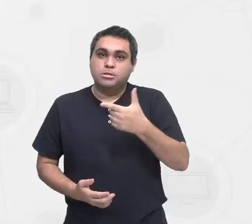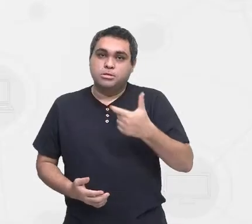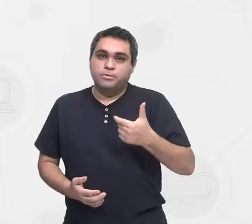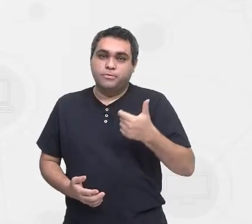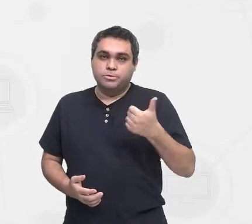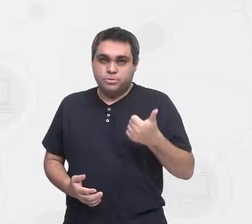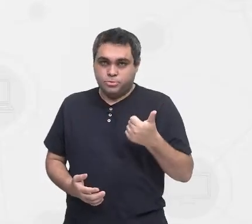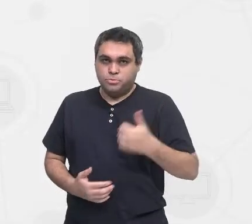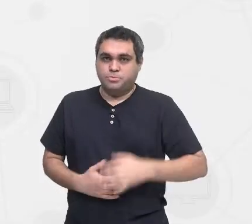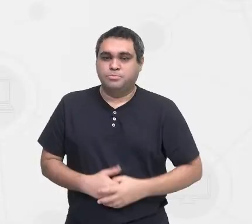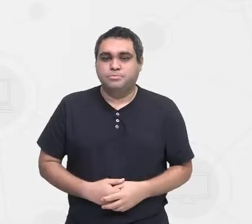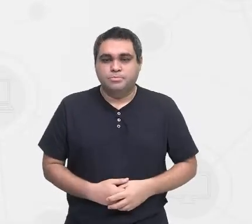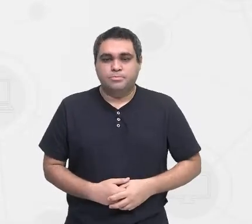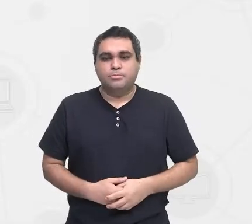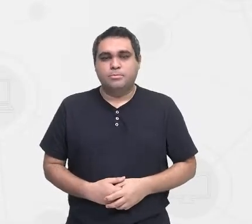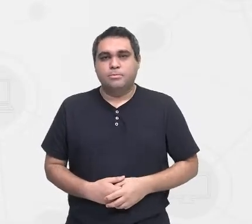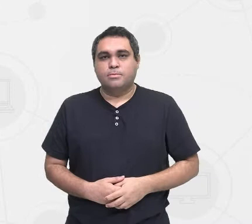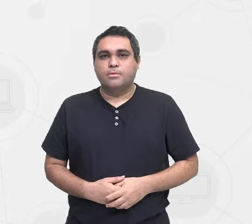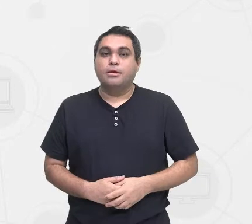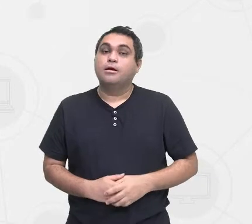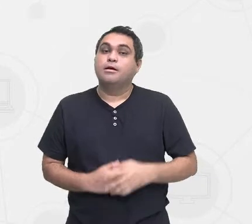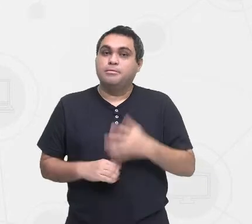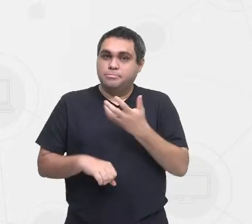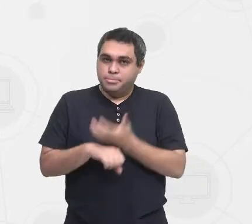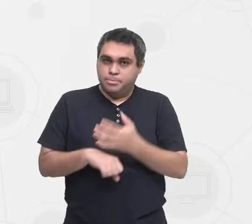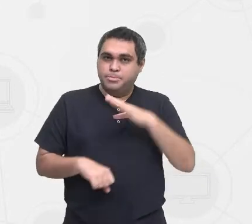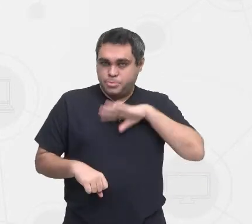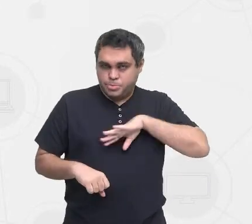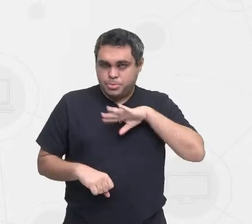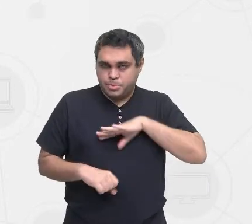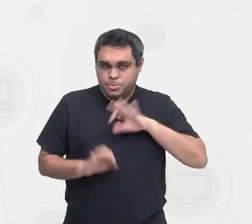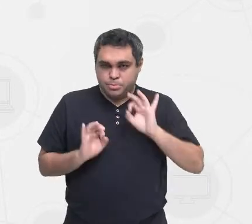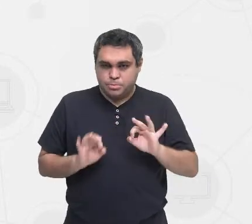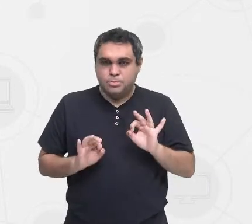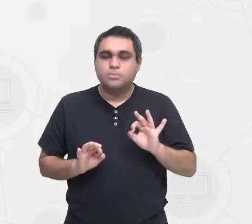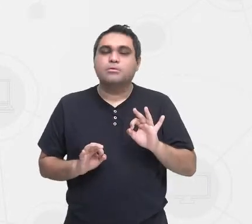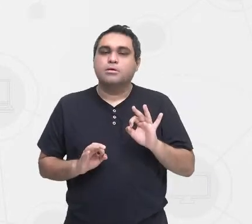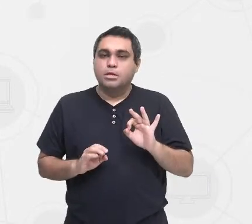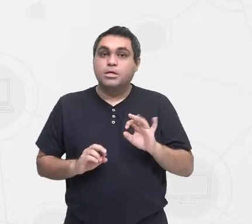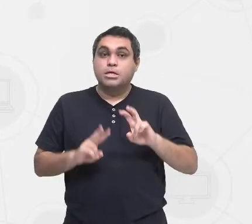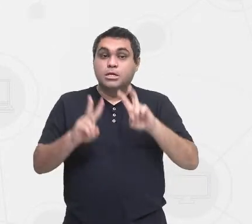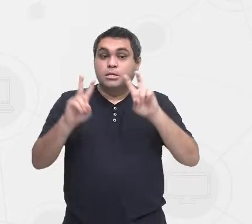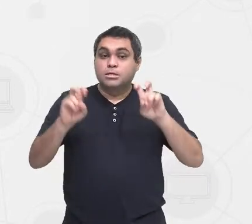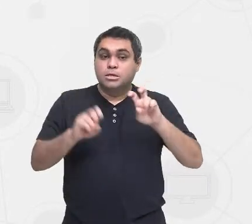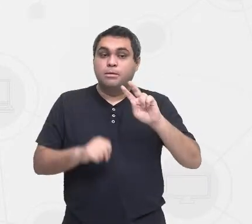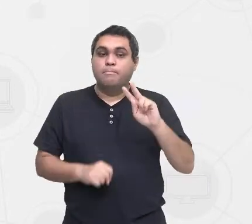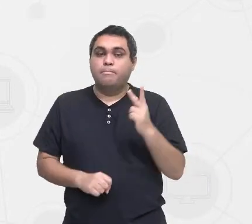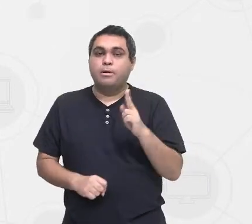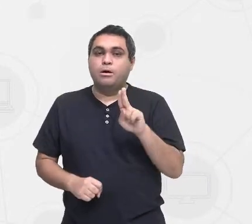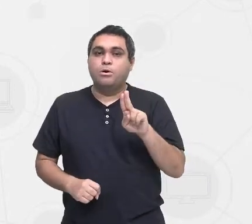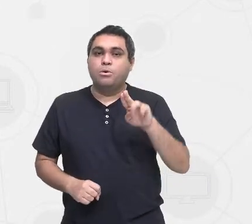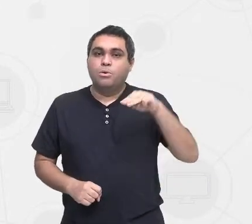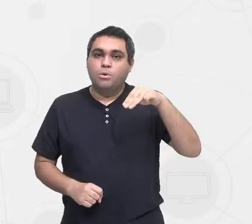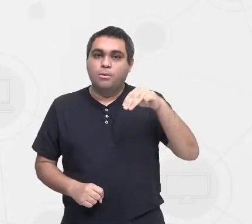221, aula 221, língua portuguesa. Vamos falar sobre literatura, vamos falar